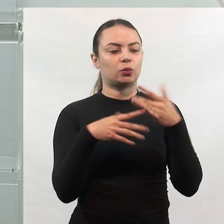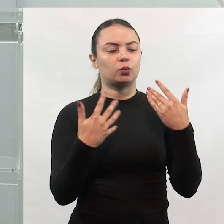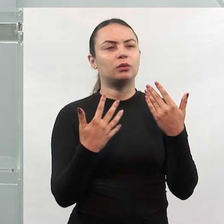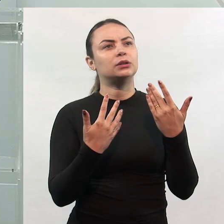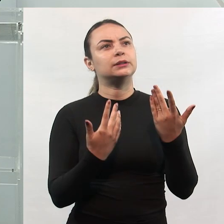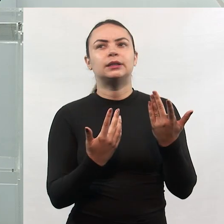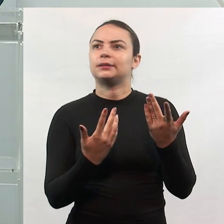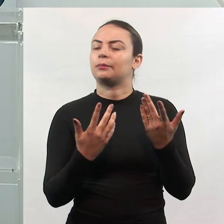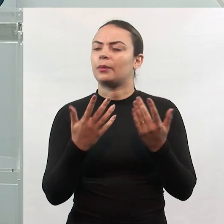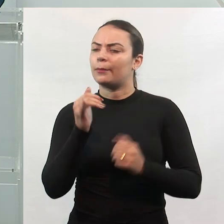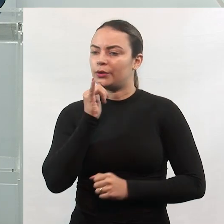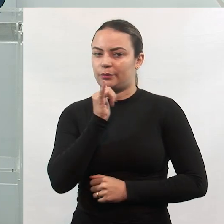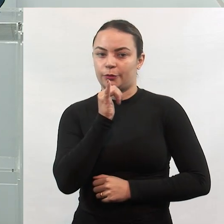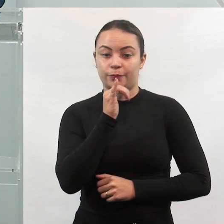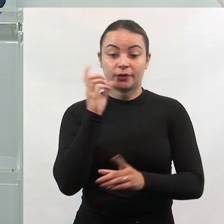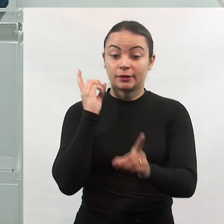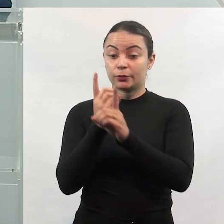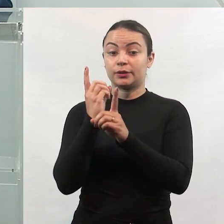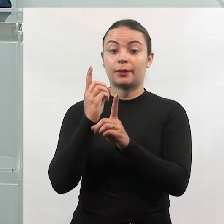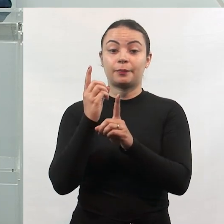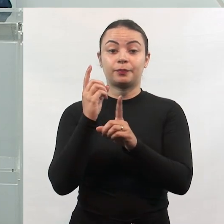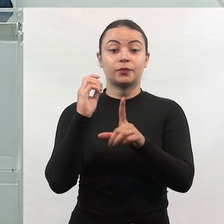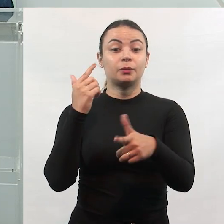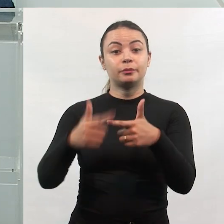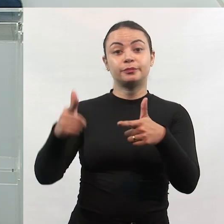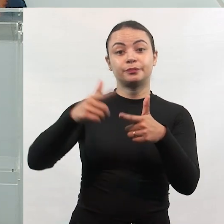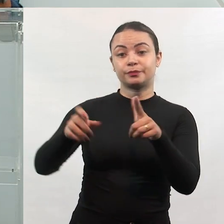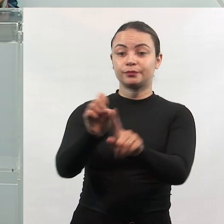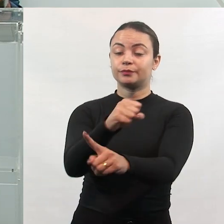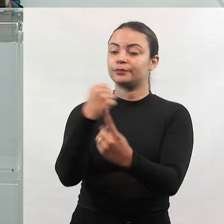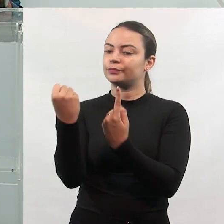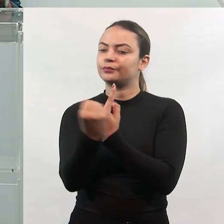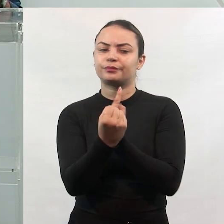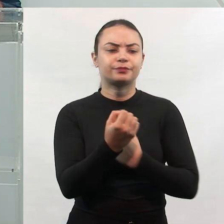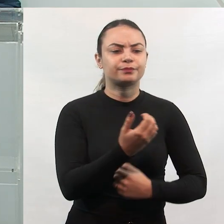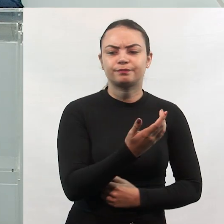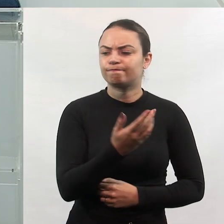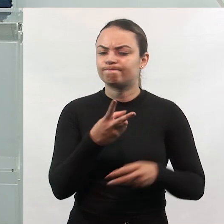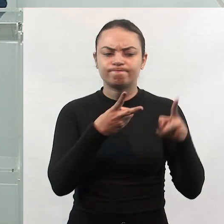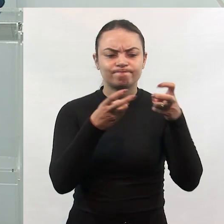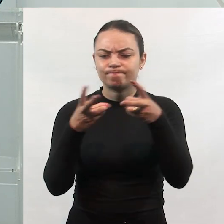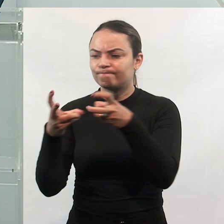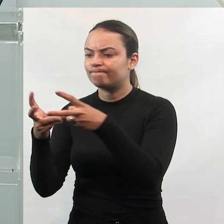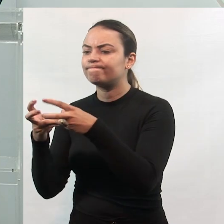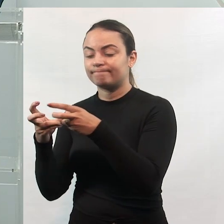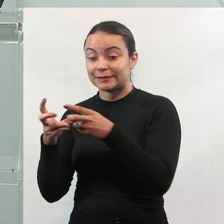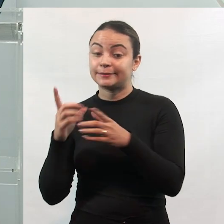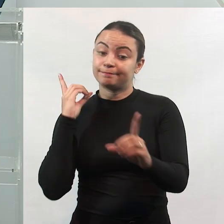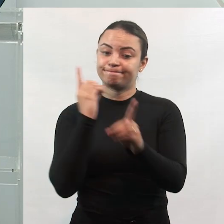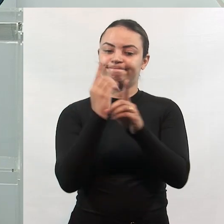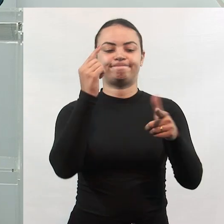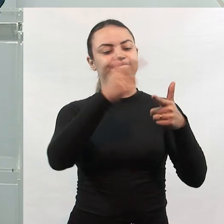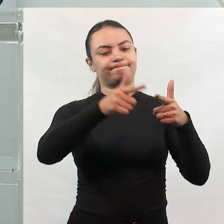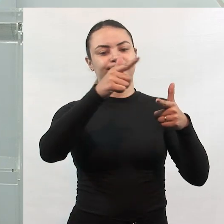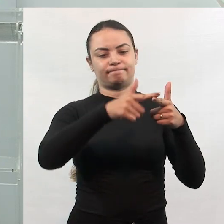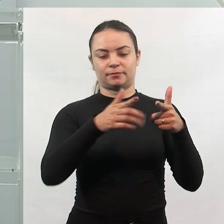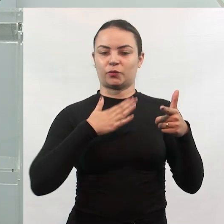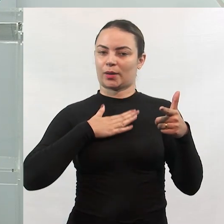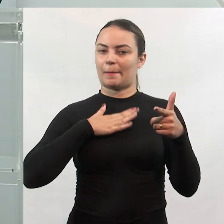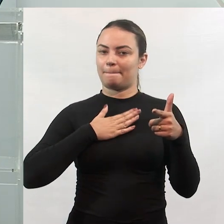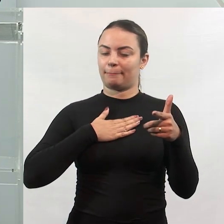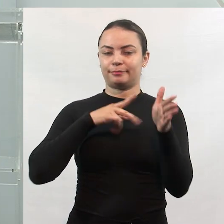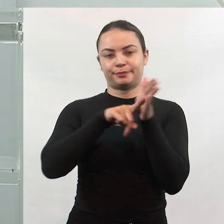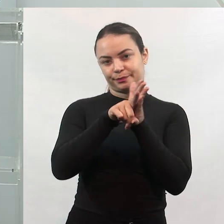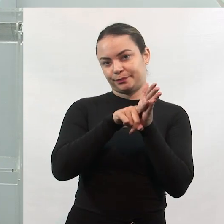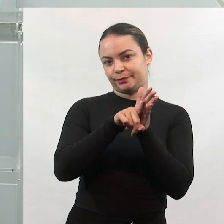parte, essa pesquisa ela nos ajuda a compreender o todo, né? E cada parte dessa é possível